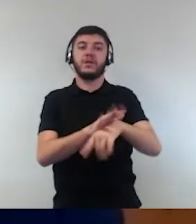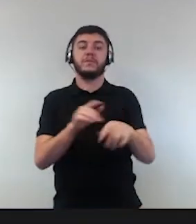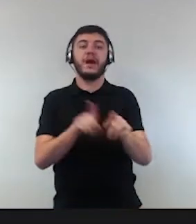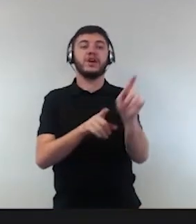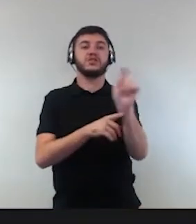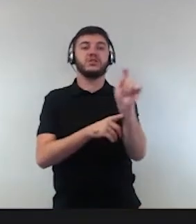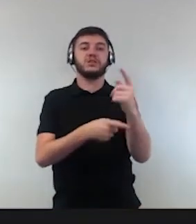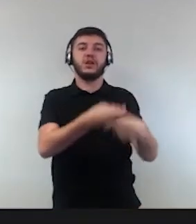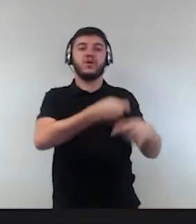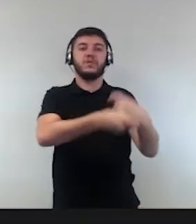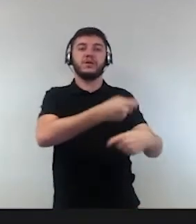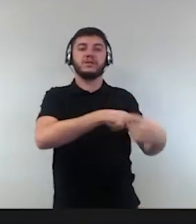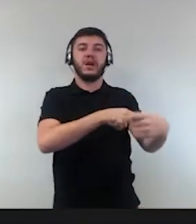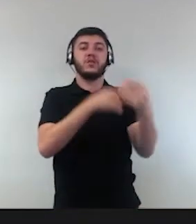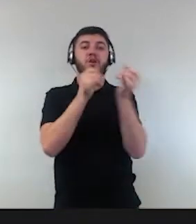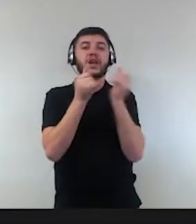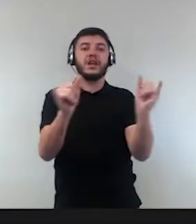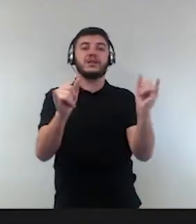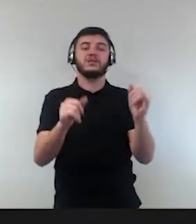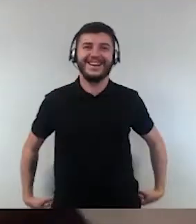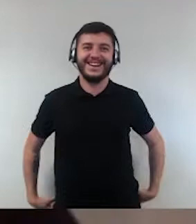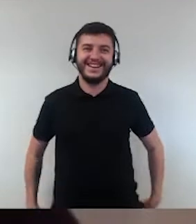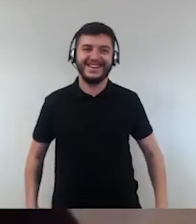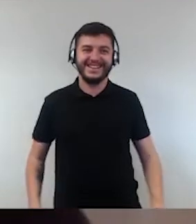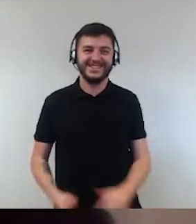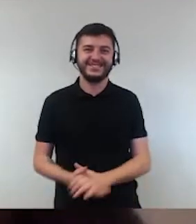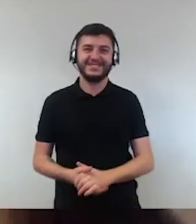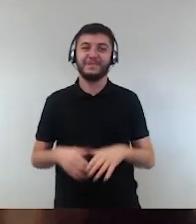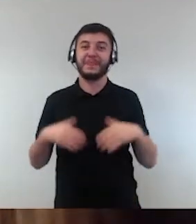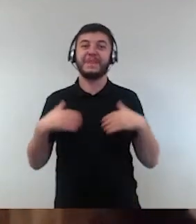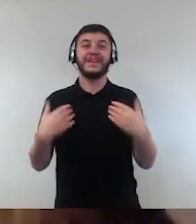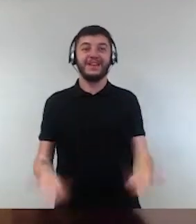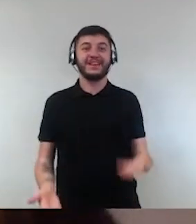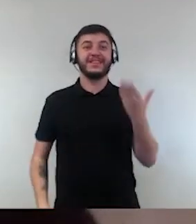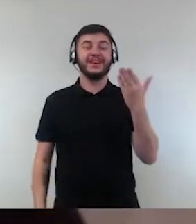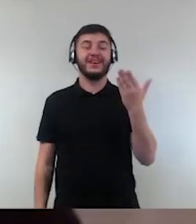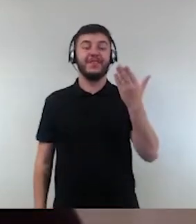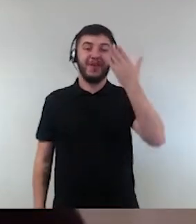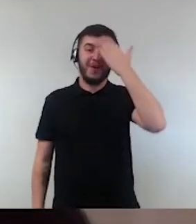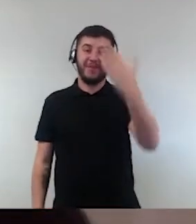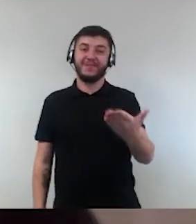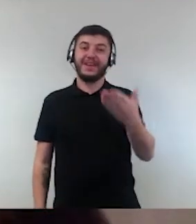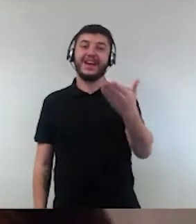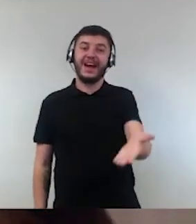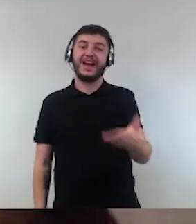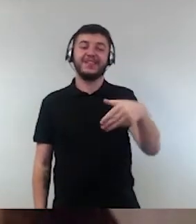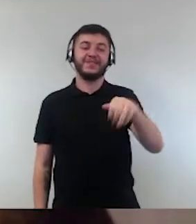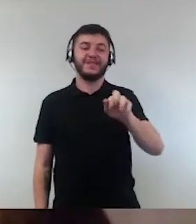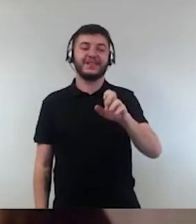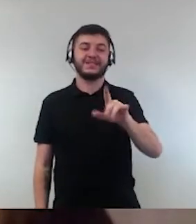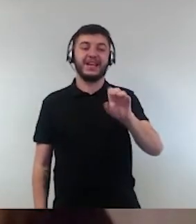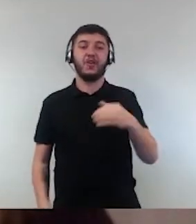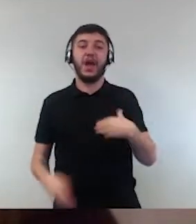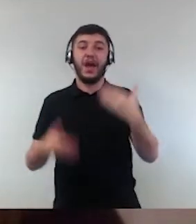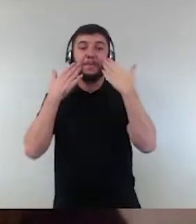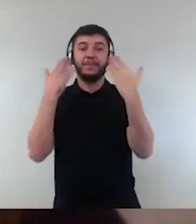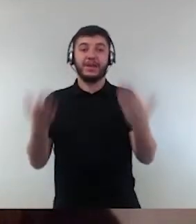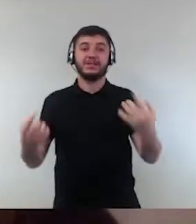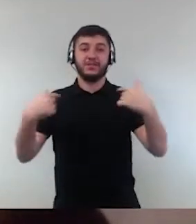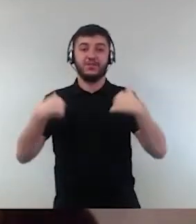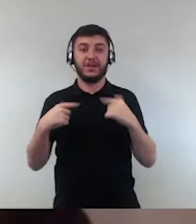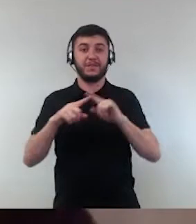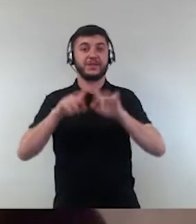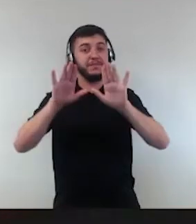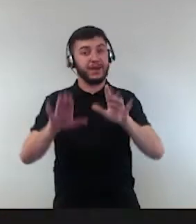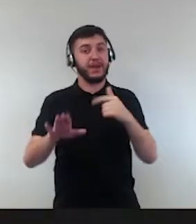para a doutora Priscila agora. Por favor, Priscila. Doutor Marcelo, obrigada pela apresentação. Inicialmente, eu